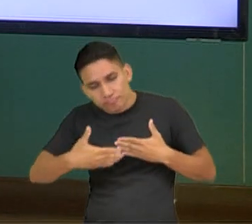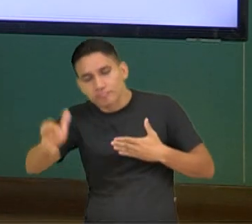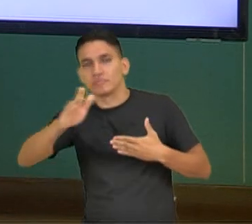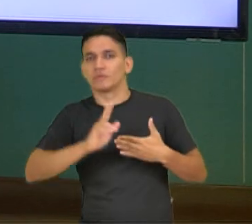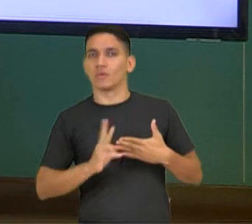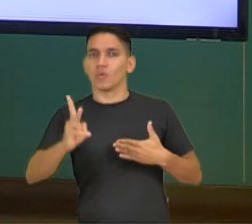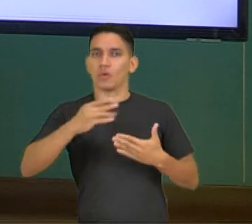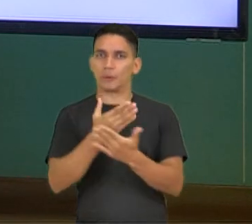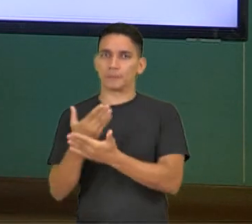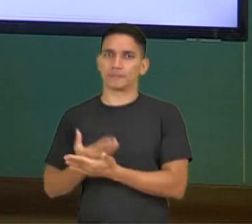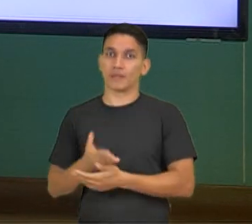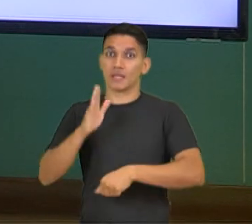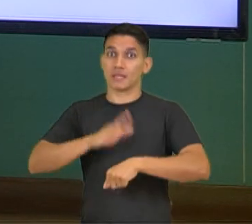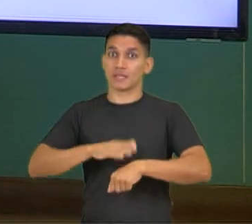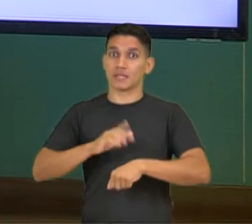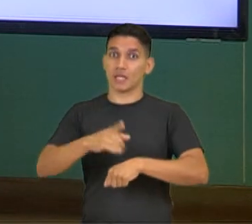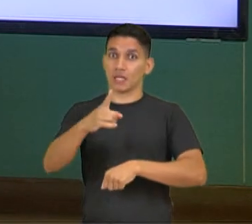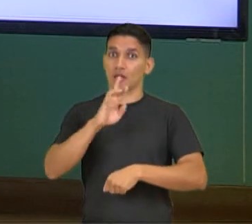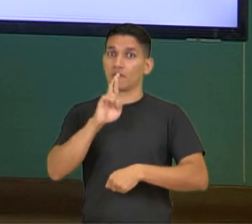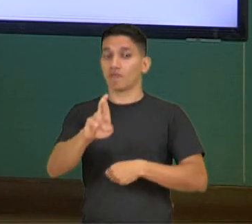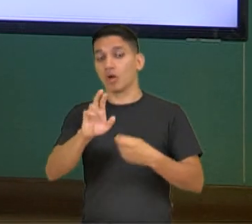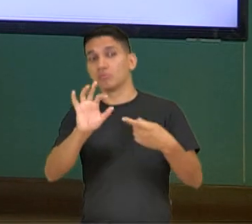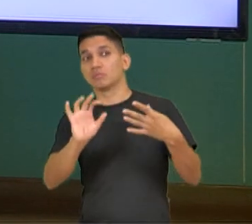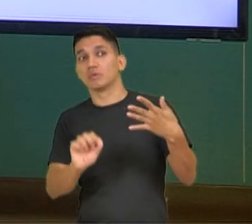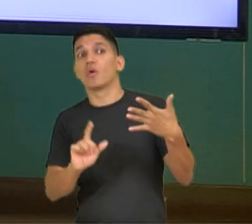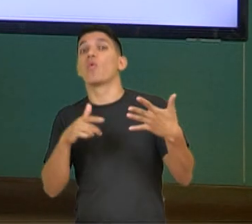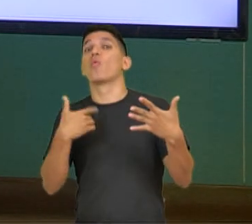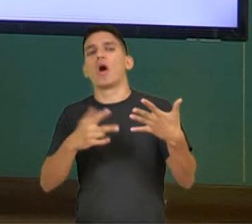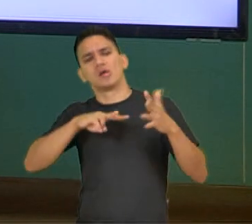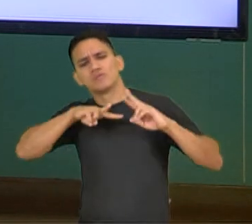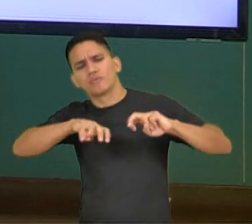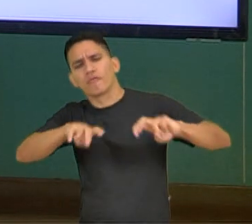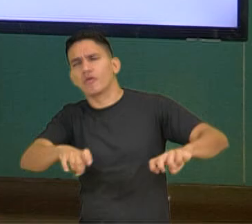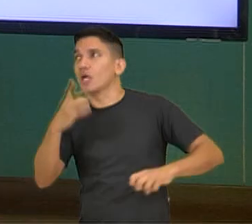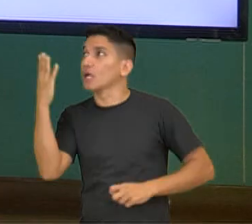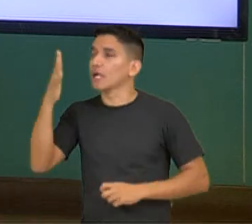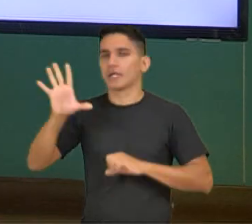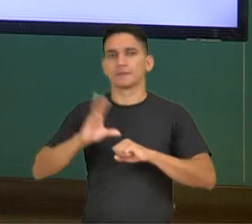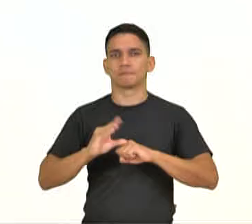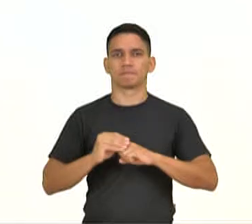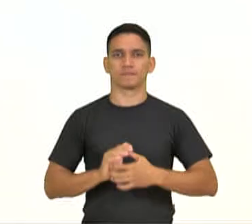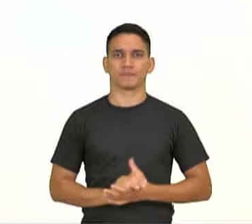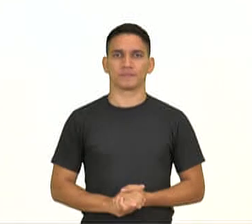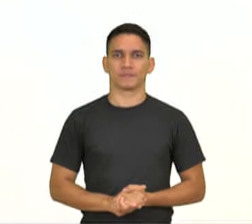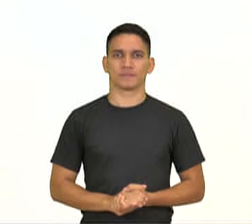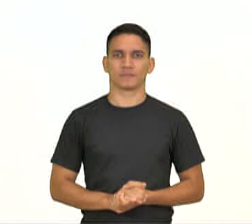próxima. Tempo e quero ver você minerar mais este conhecimento.